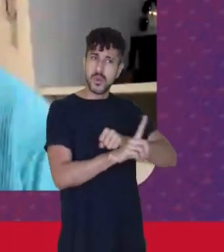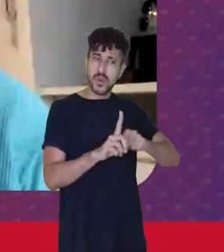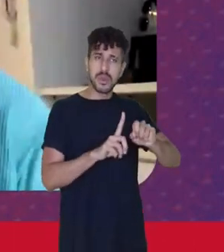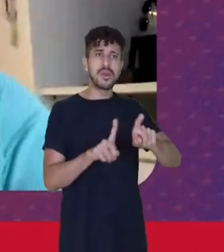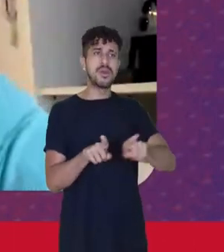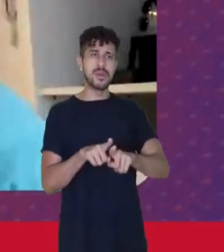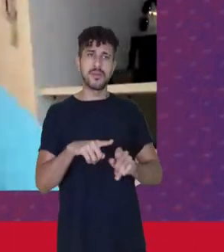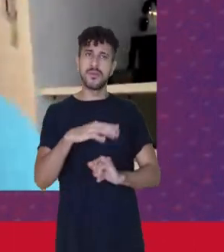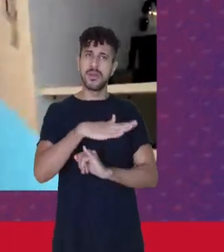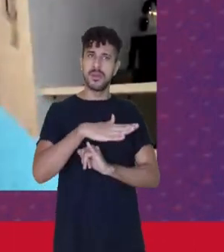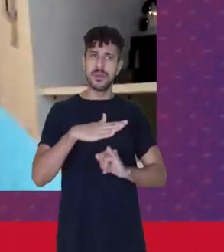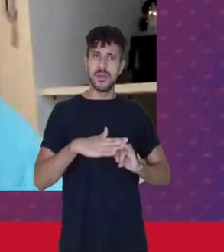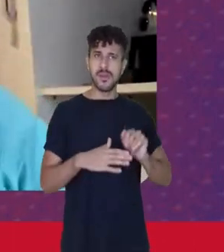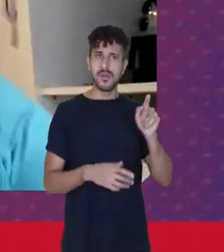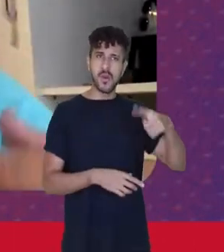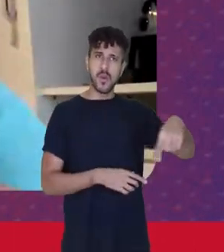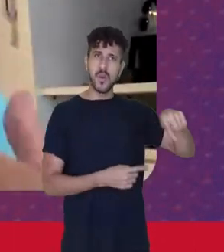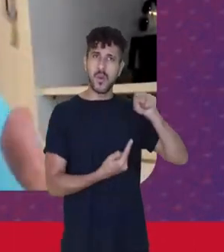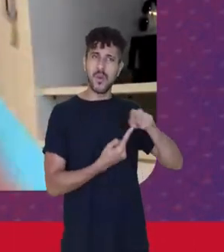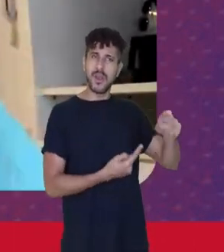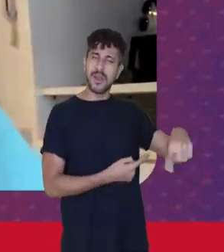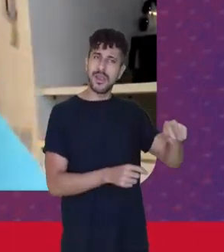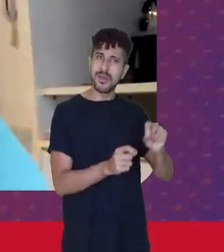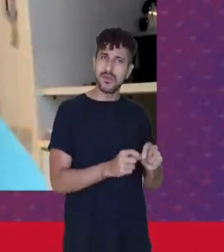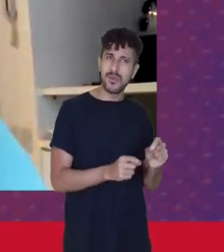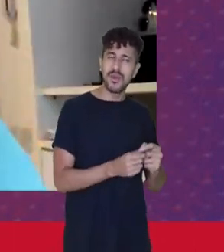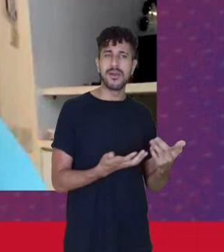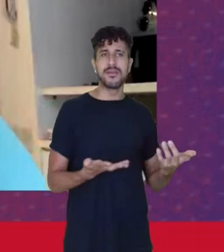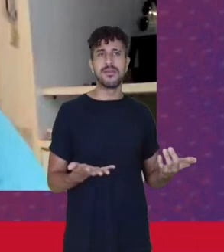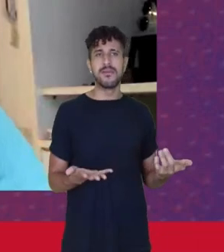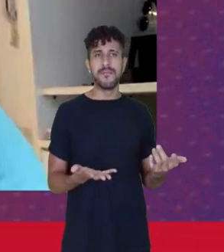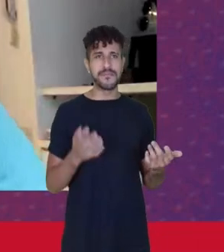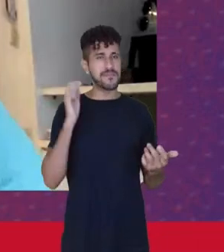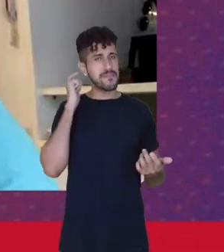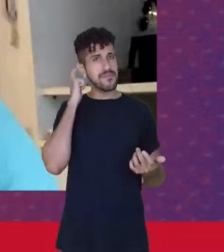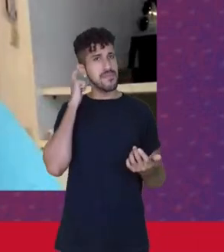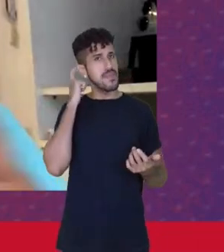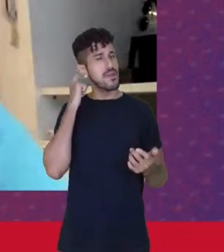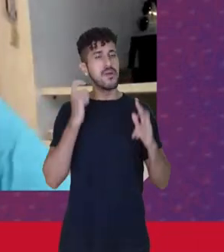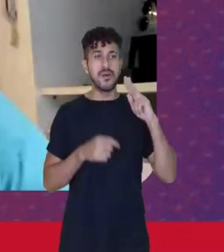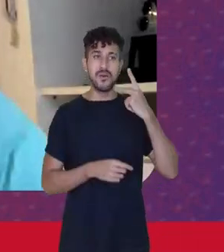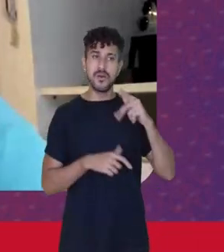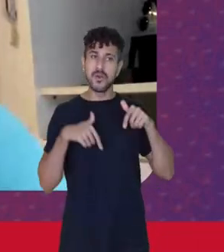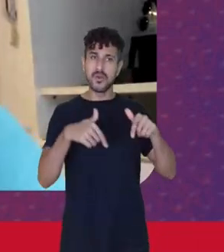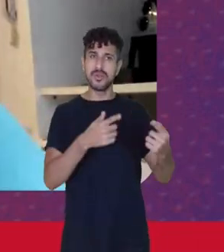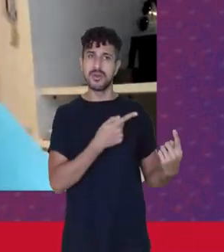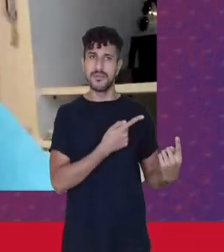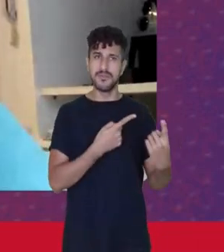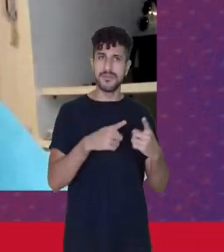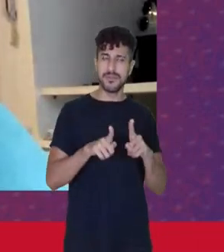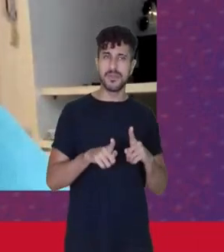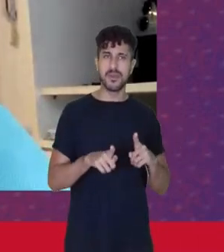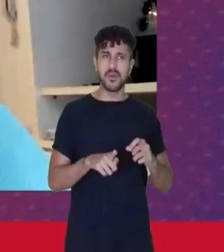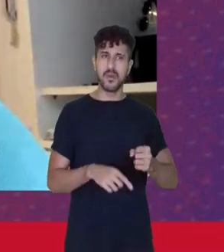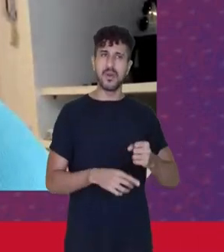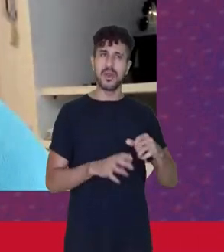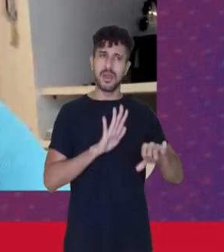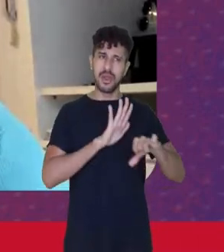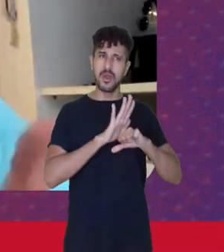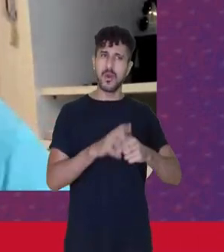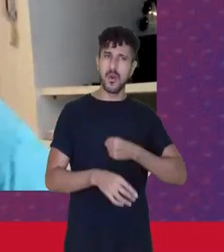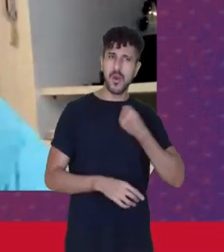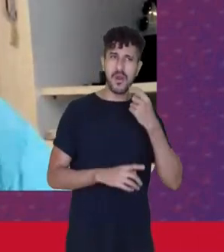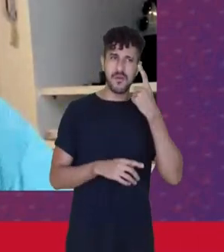social e institucional para que elas executem, né, uma política de combate ao ódio, à